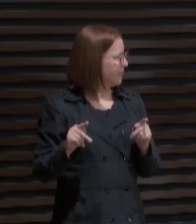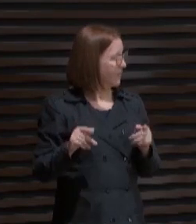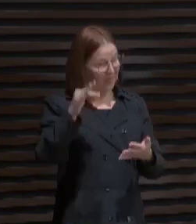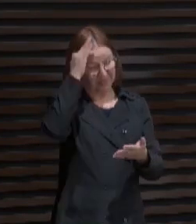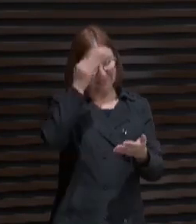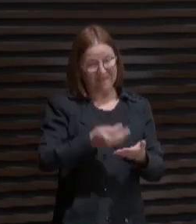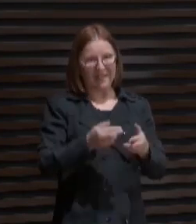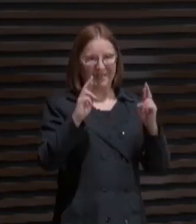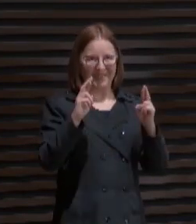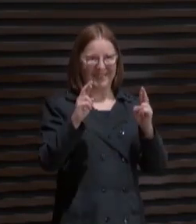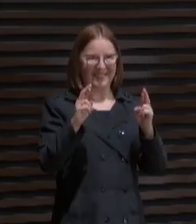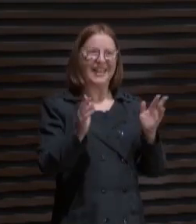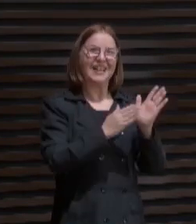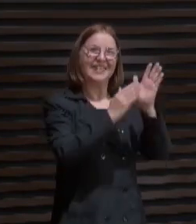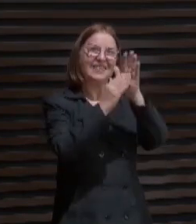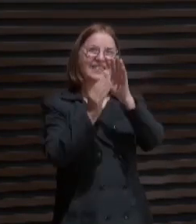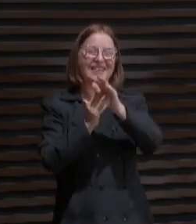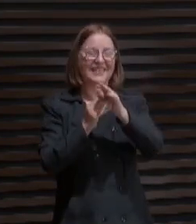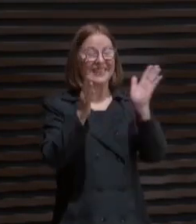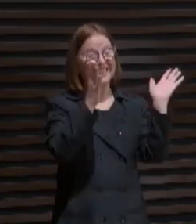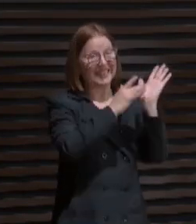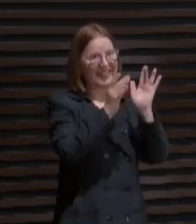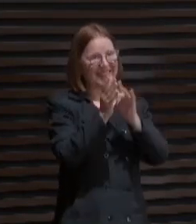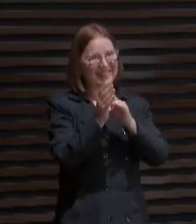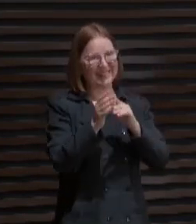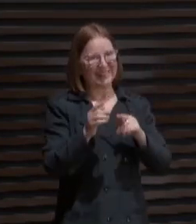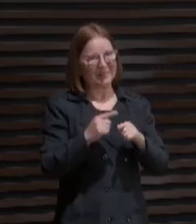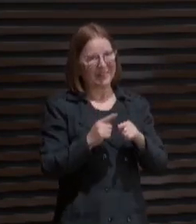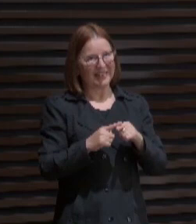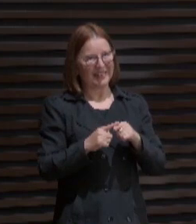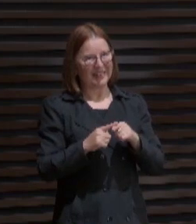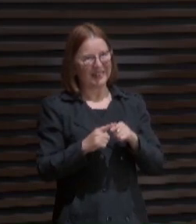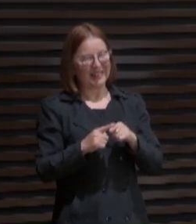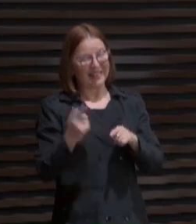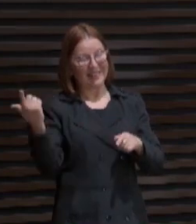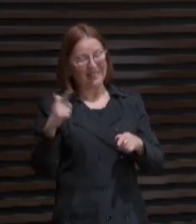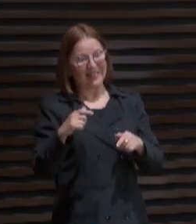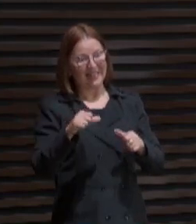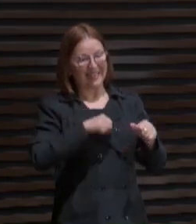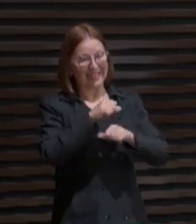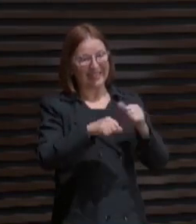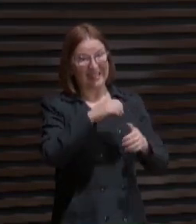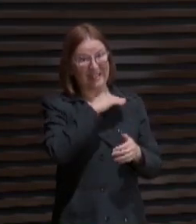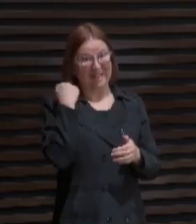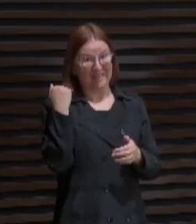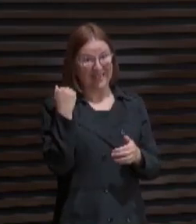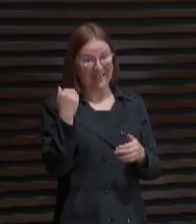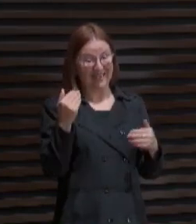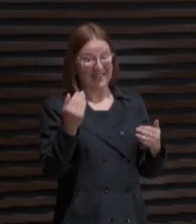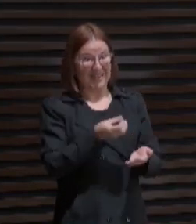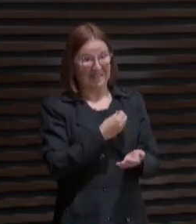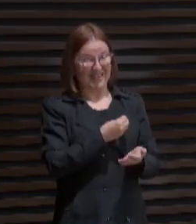esperança. Louvado seja Jesus, porque Ele vem e transforma a morte em vida,